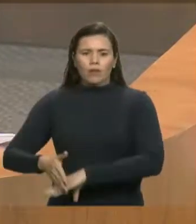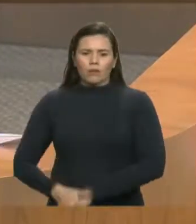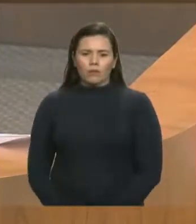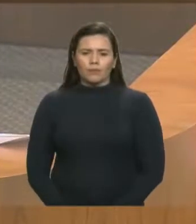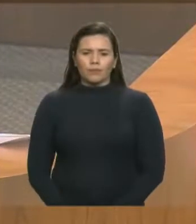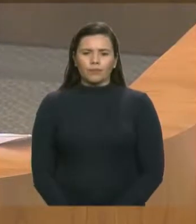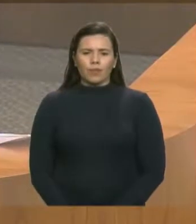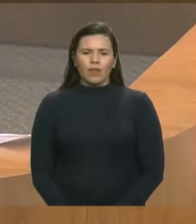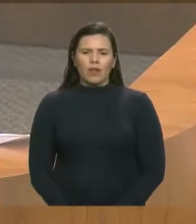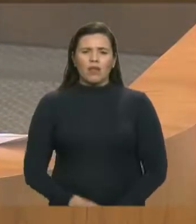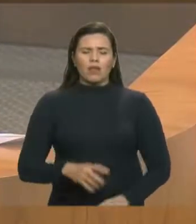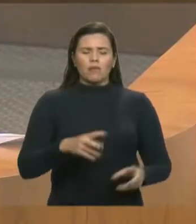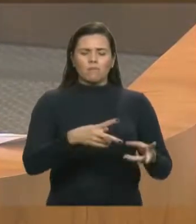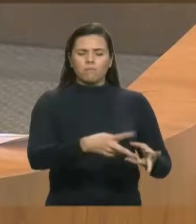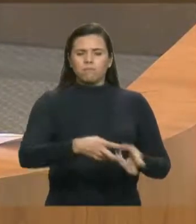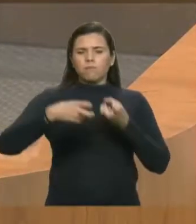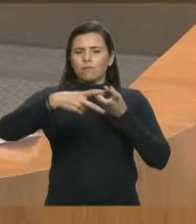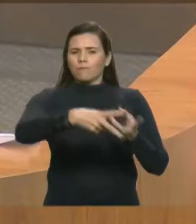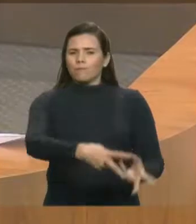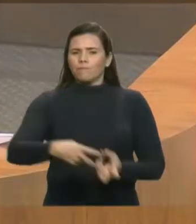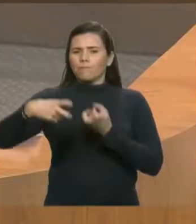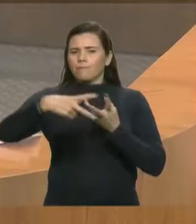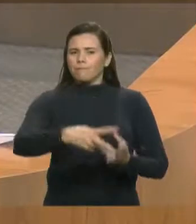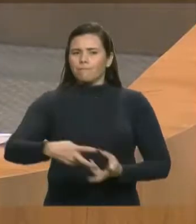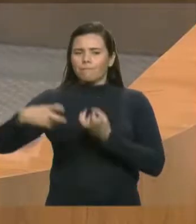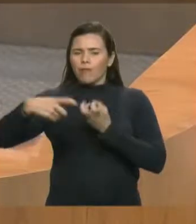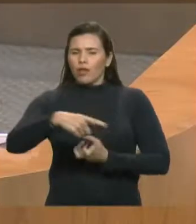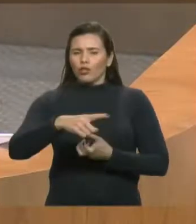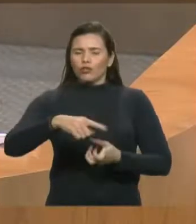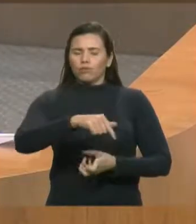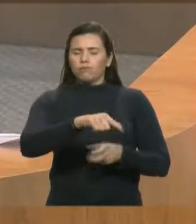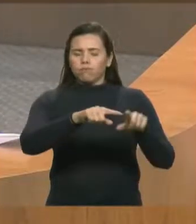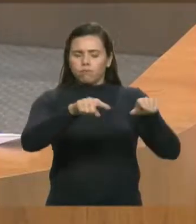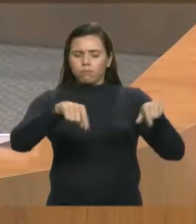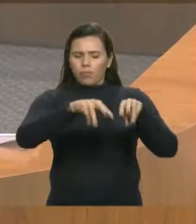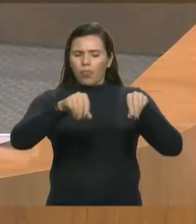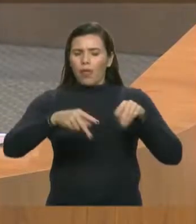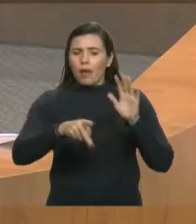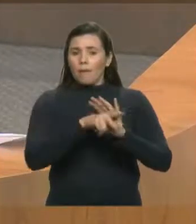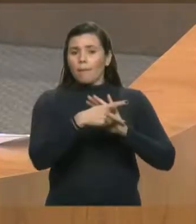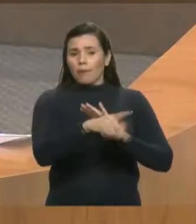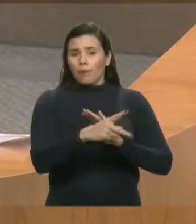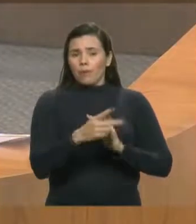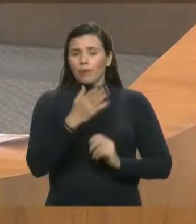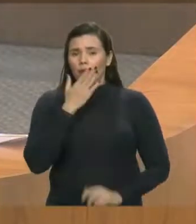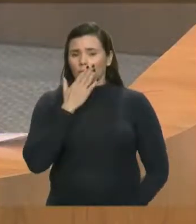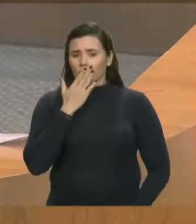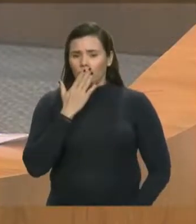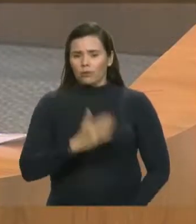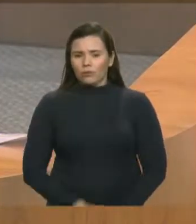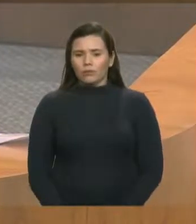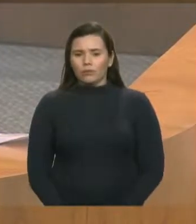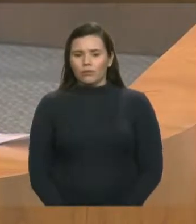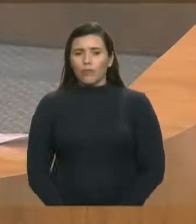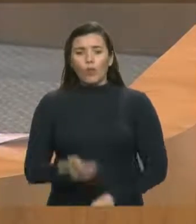terras indígenas. Com dados parciais e preliminares, o Conselho alerta